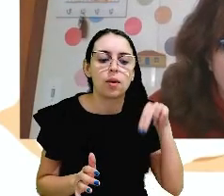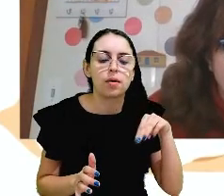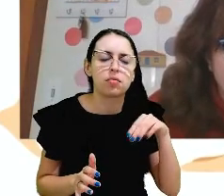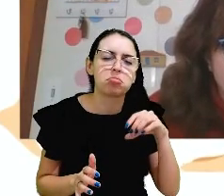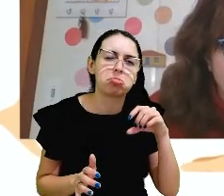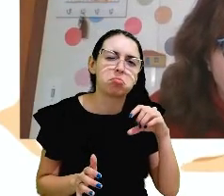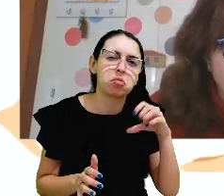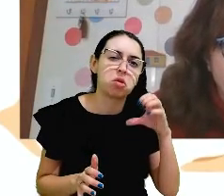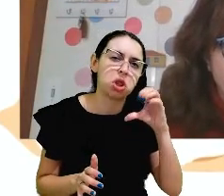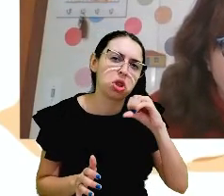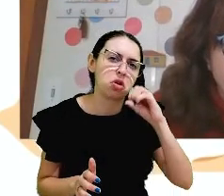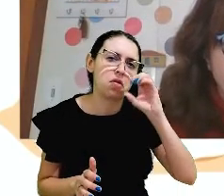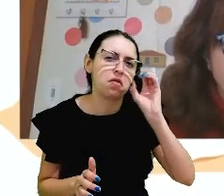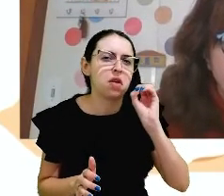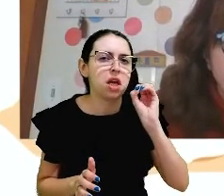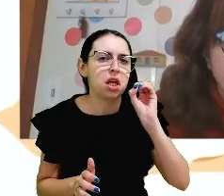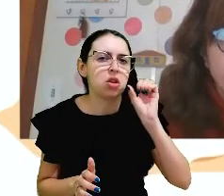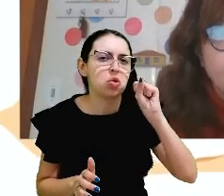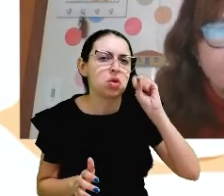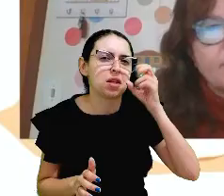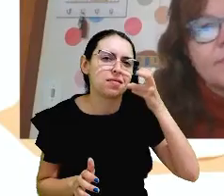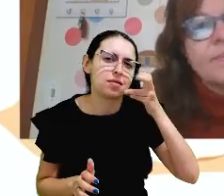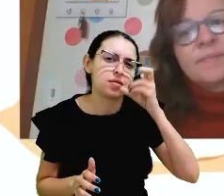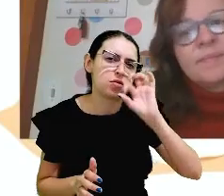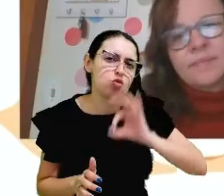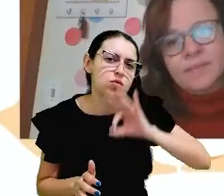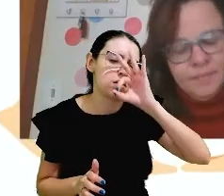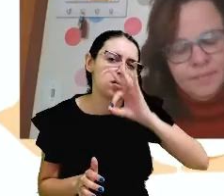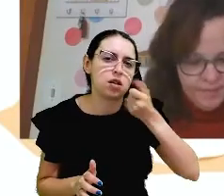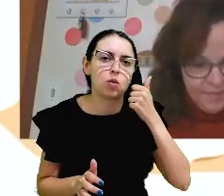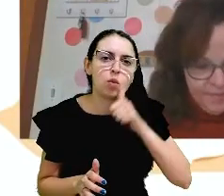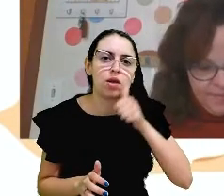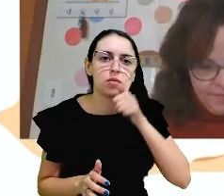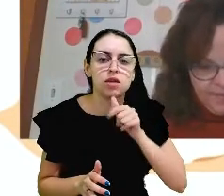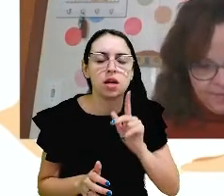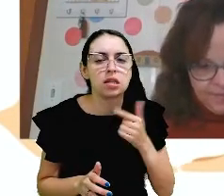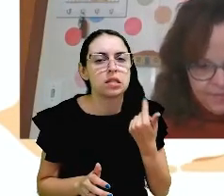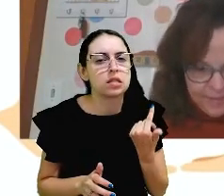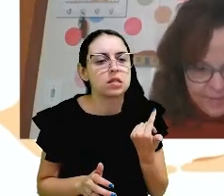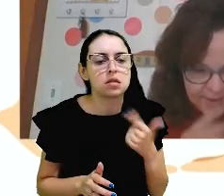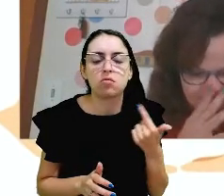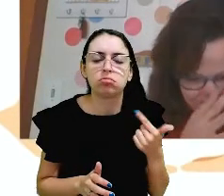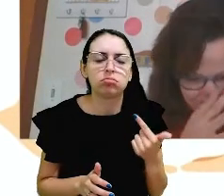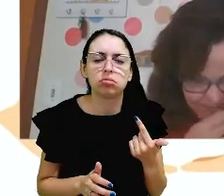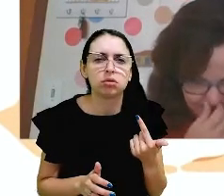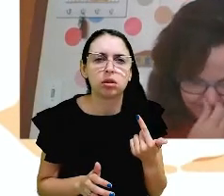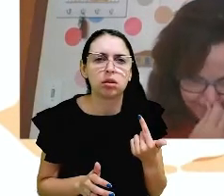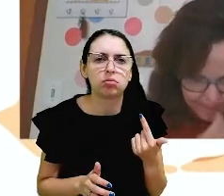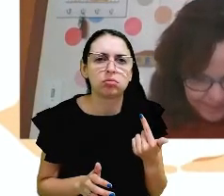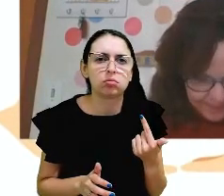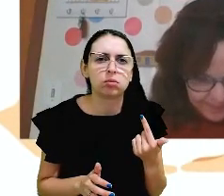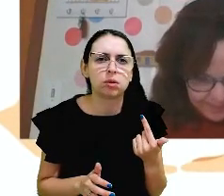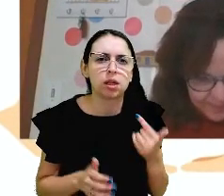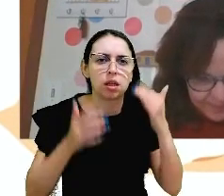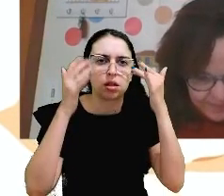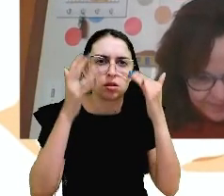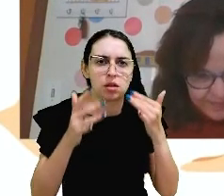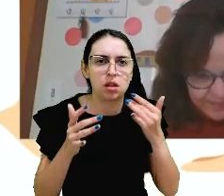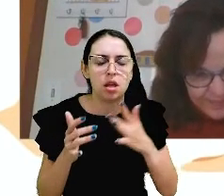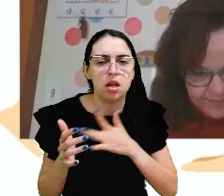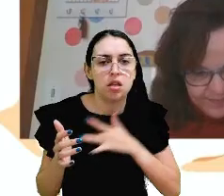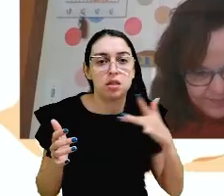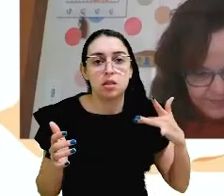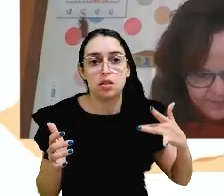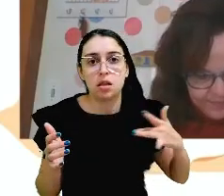a 85% a 90% das mulheres não teriam questões de saúde